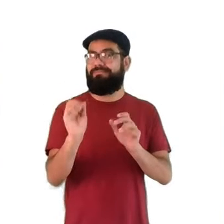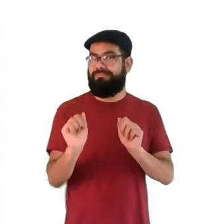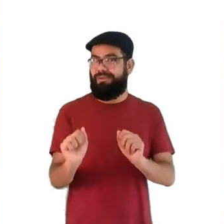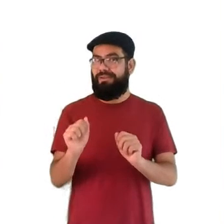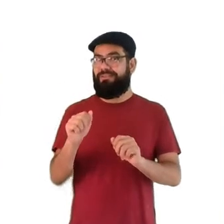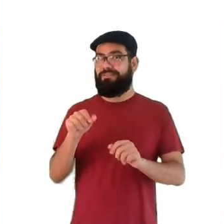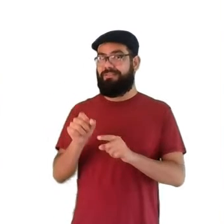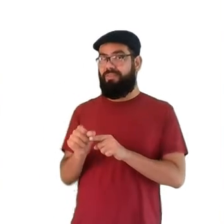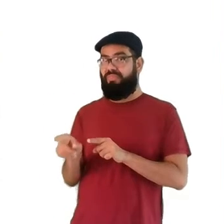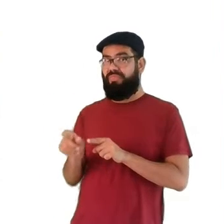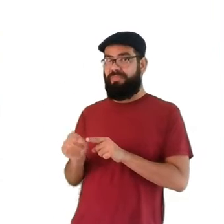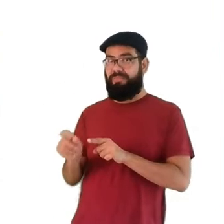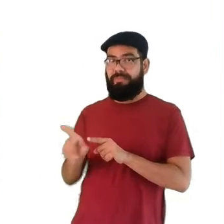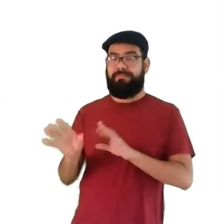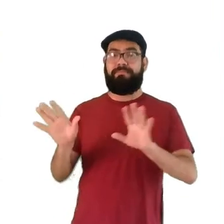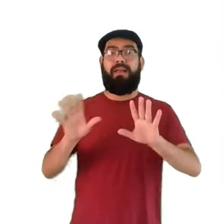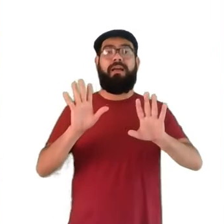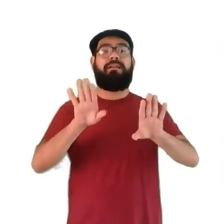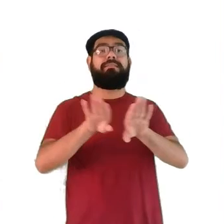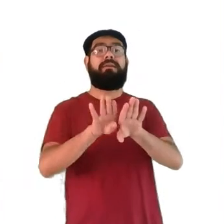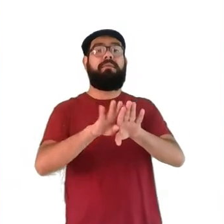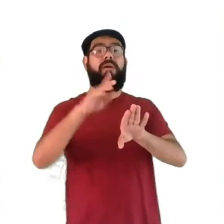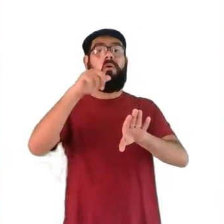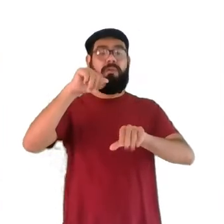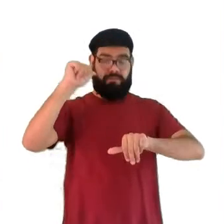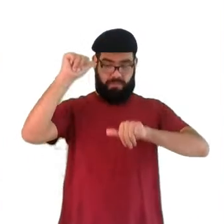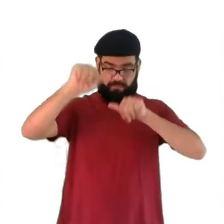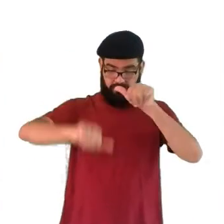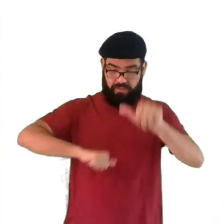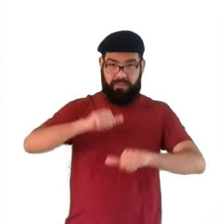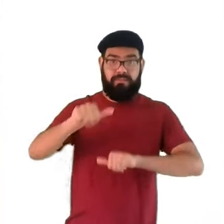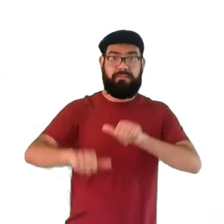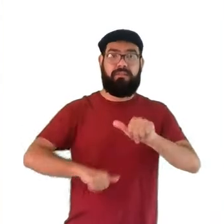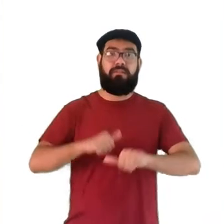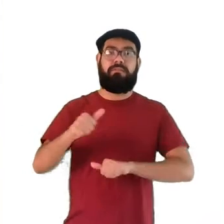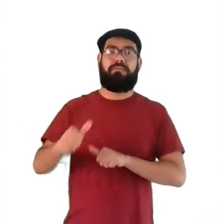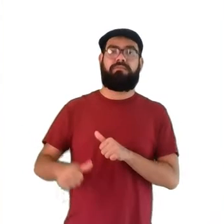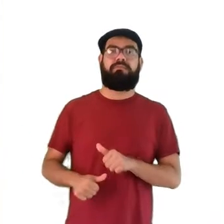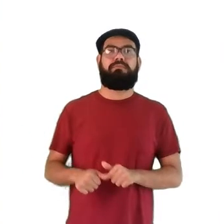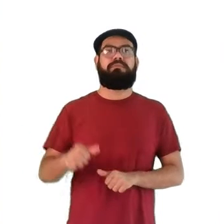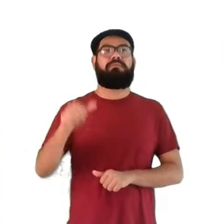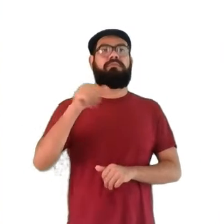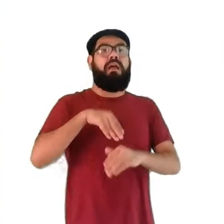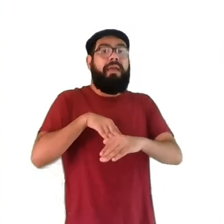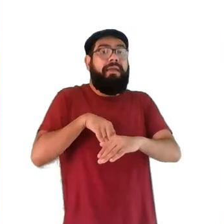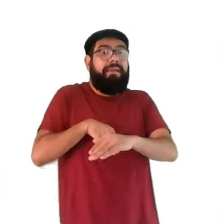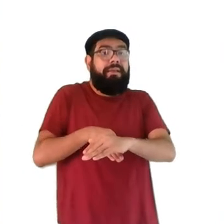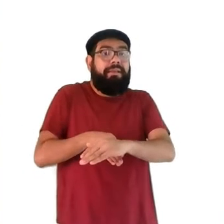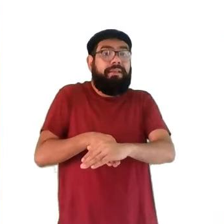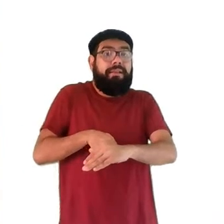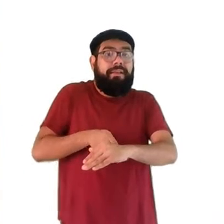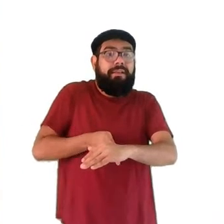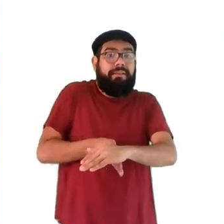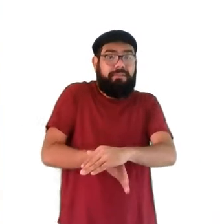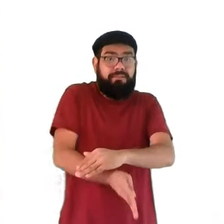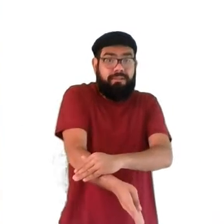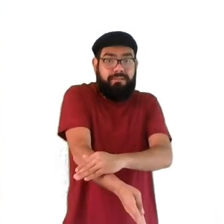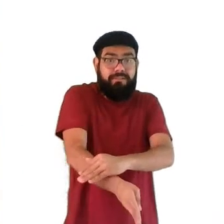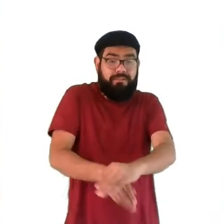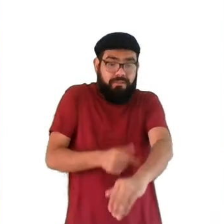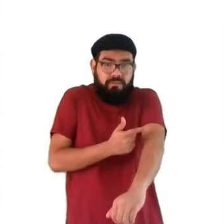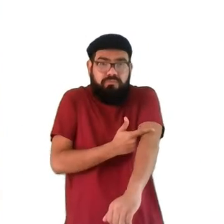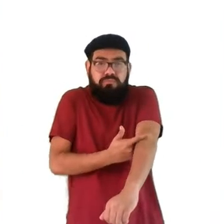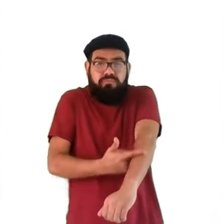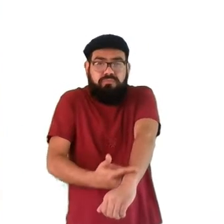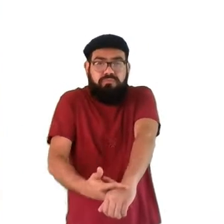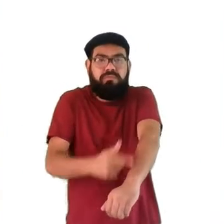mudança que nós percebemos é na questão educacional. Normalmente, as pessoas que estão nessa fase, nessa faixa etária